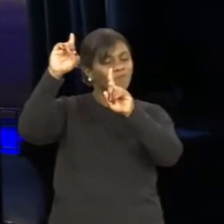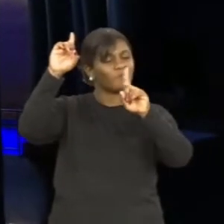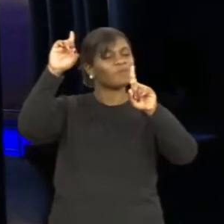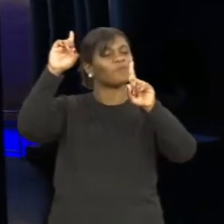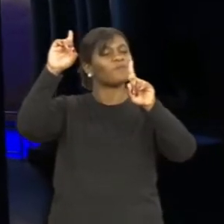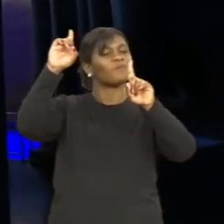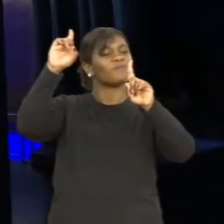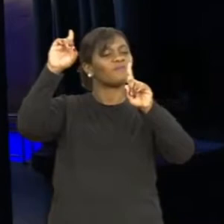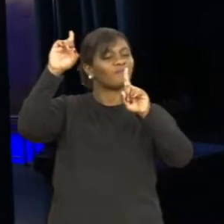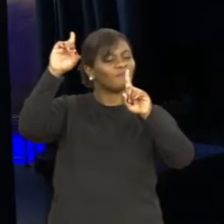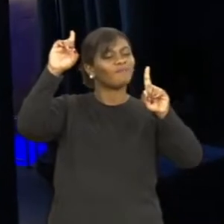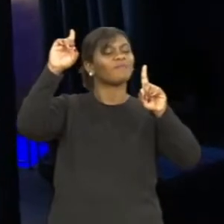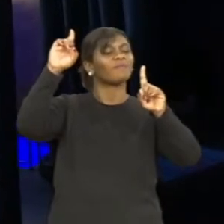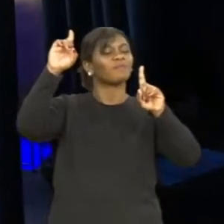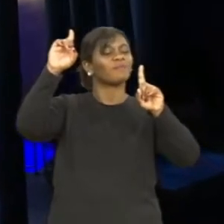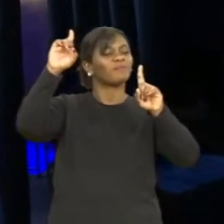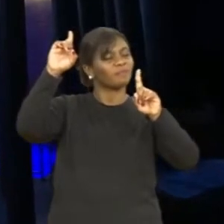te afastando de Deus.